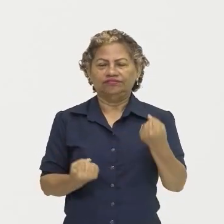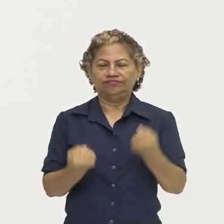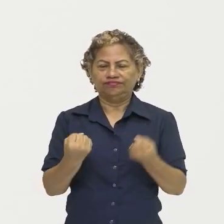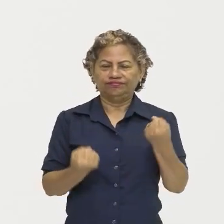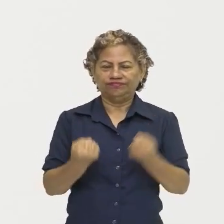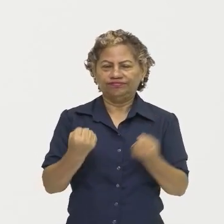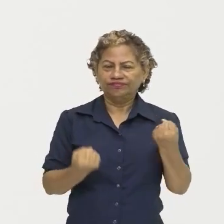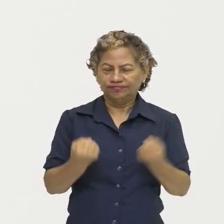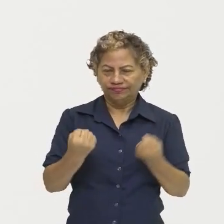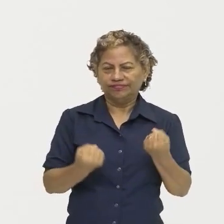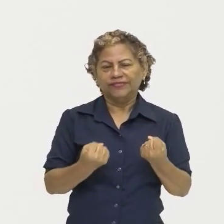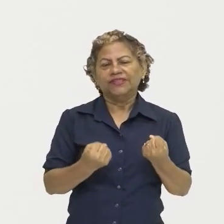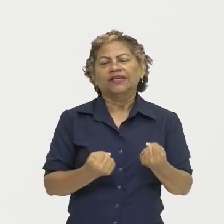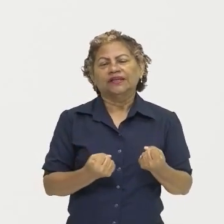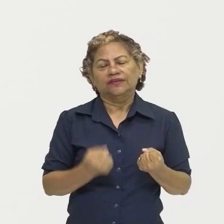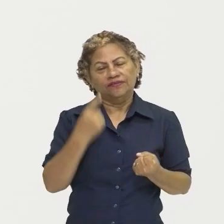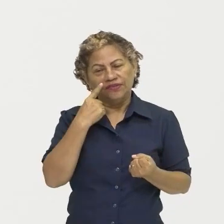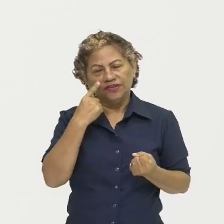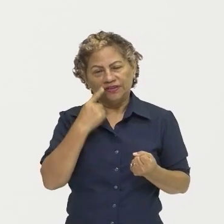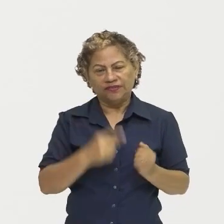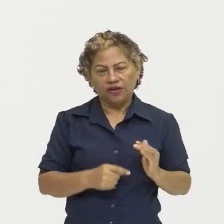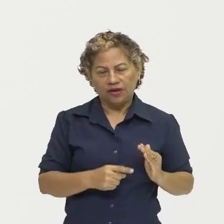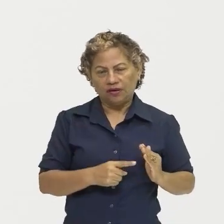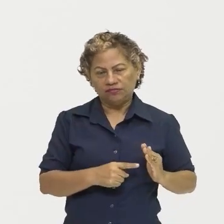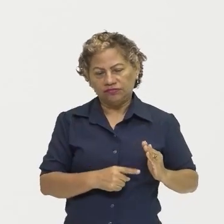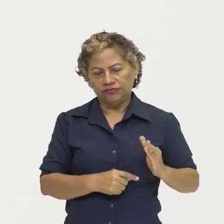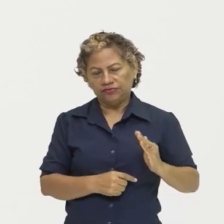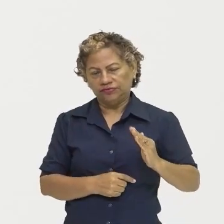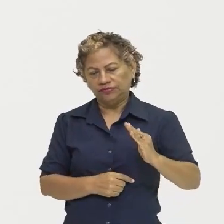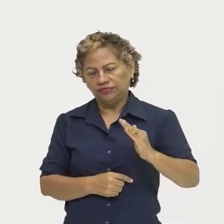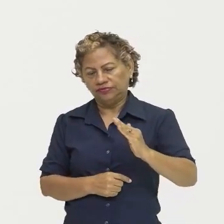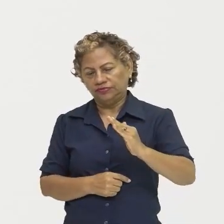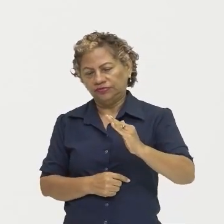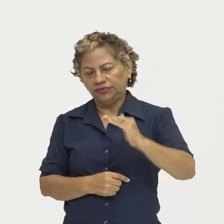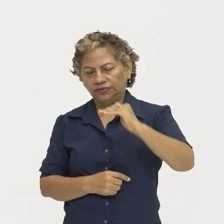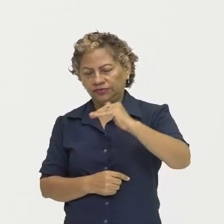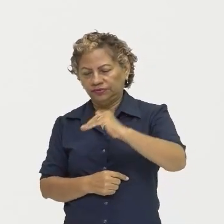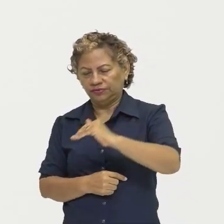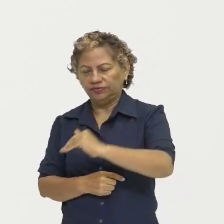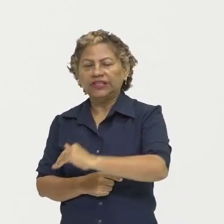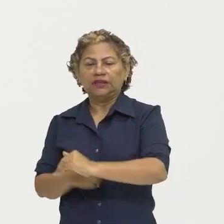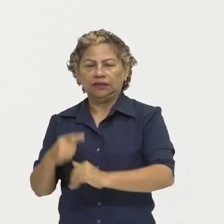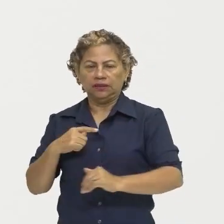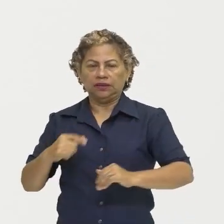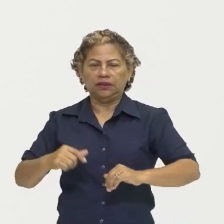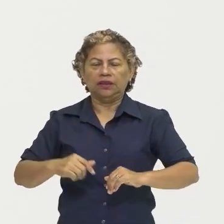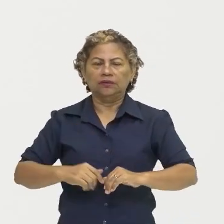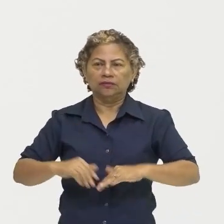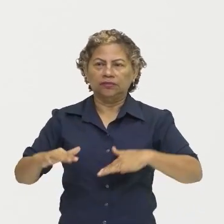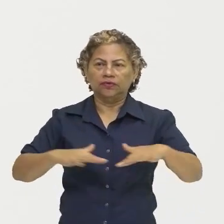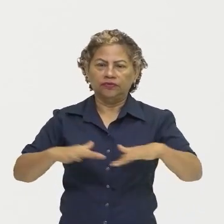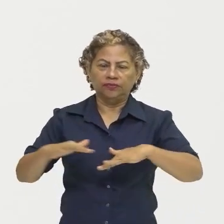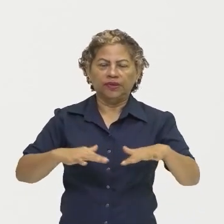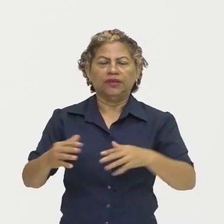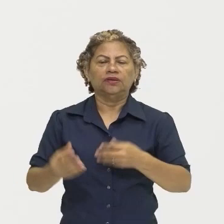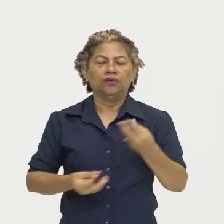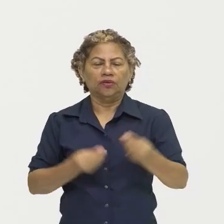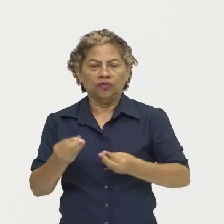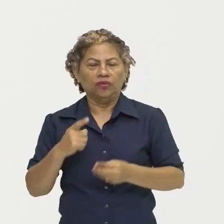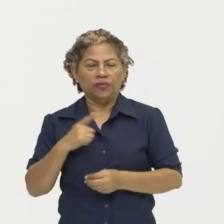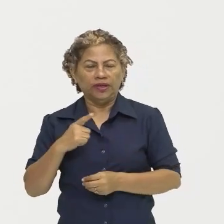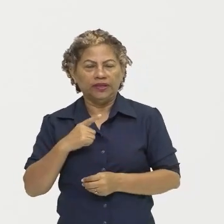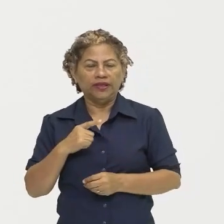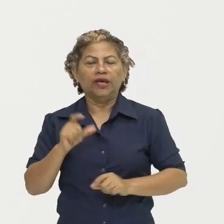da energia. Aí você tem um carro que está em movimento. Como ele tem movimento, ele